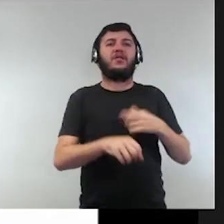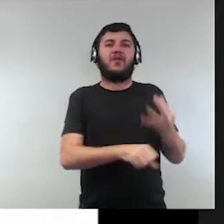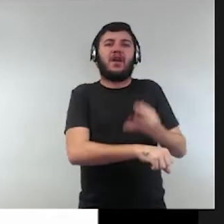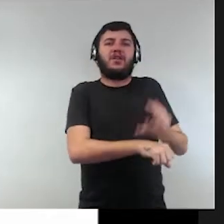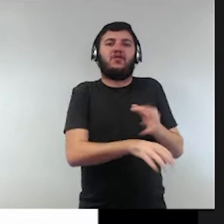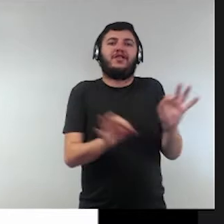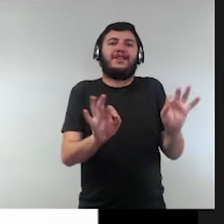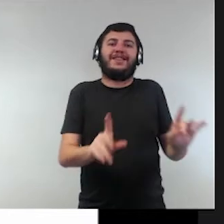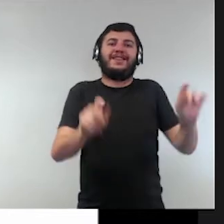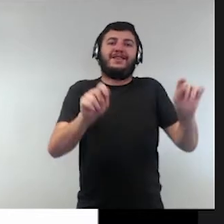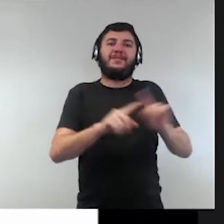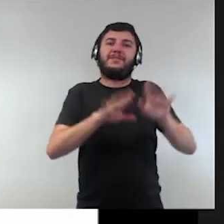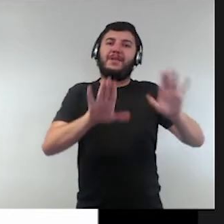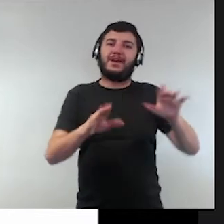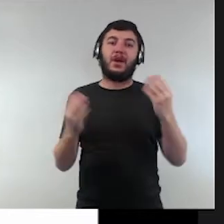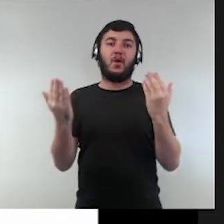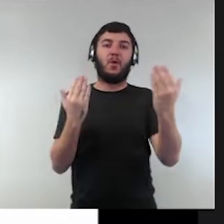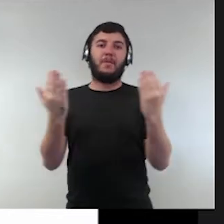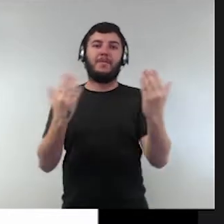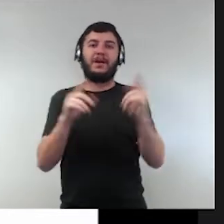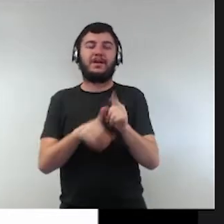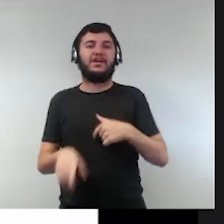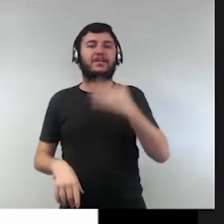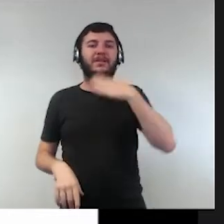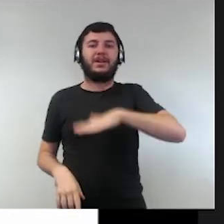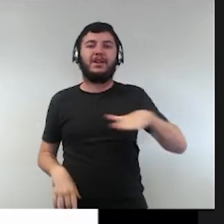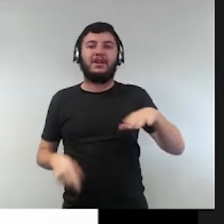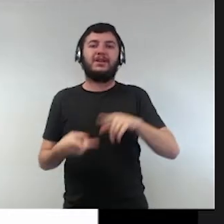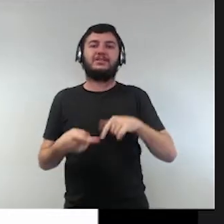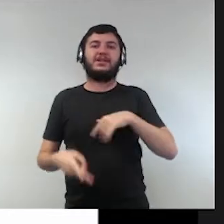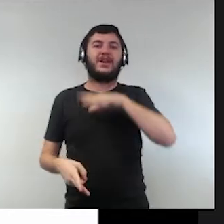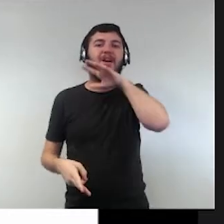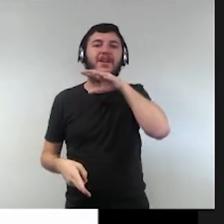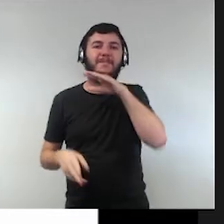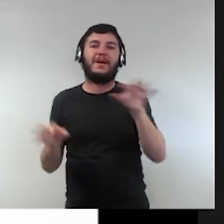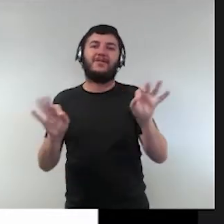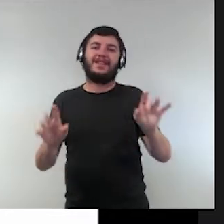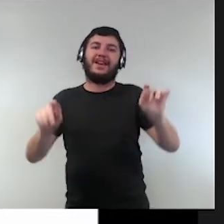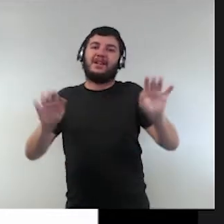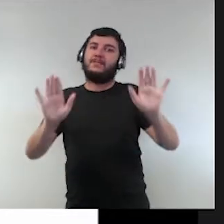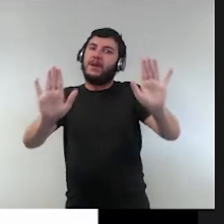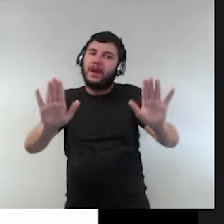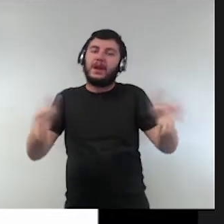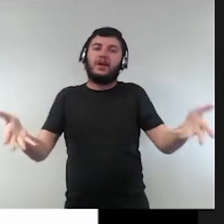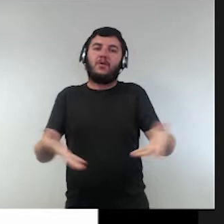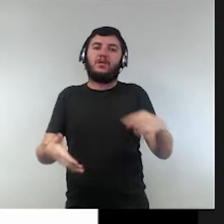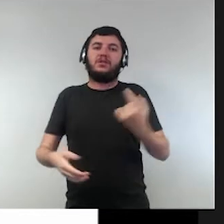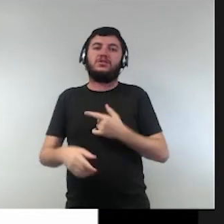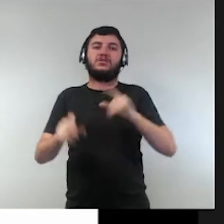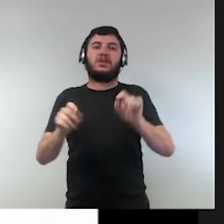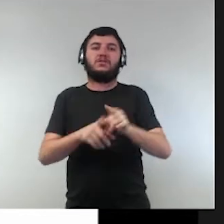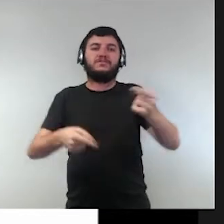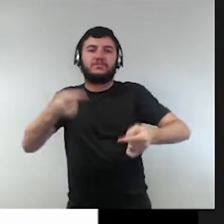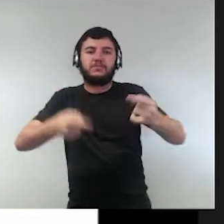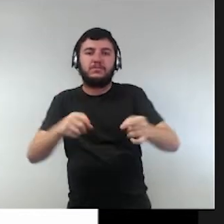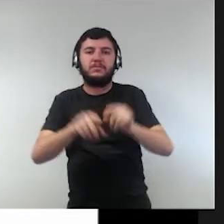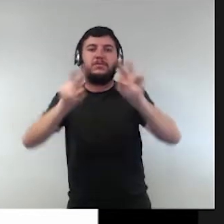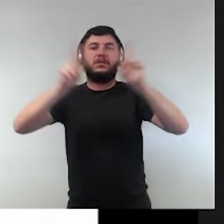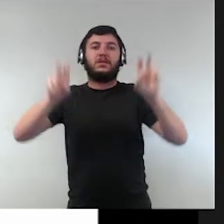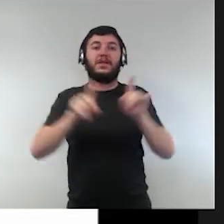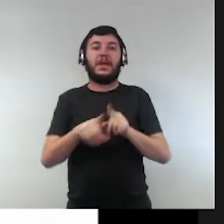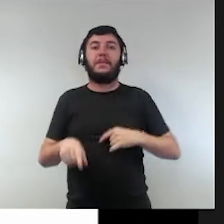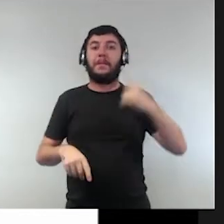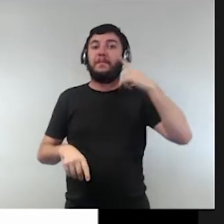obrigado a aturar. Não, a gente não está comparando criança com animal, não é isso aqui. O que a gente está colocando é o barulho, não é a fonte do barulho.